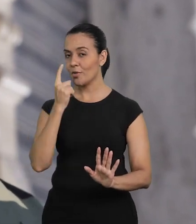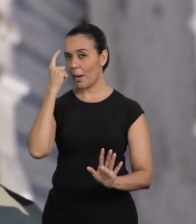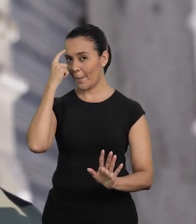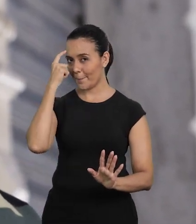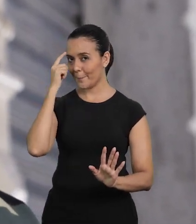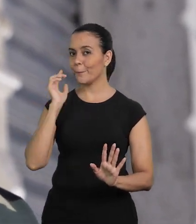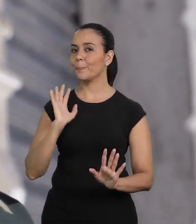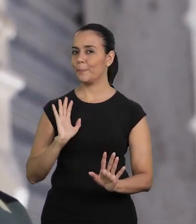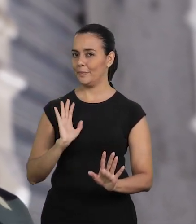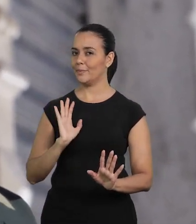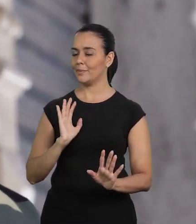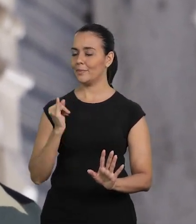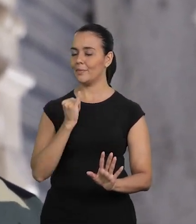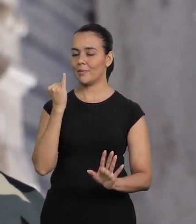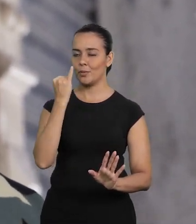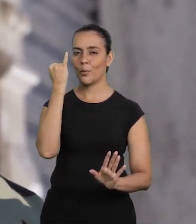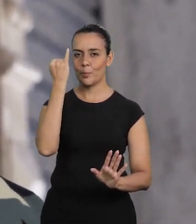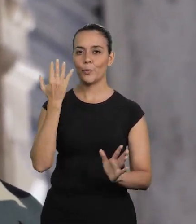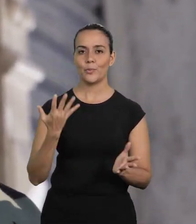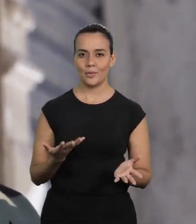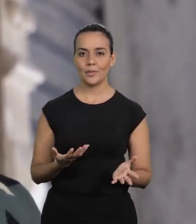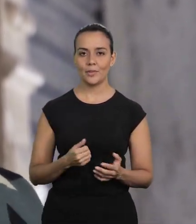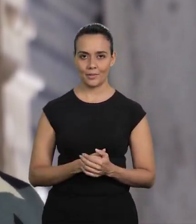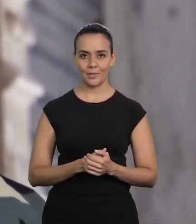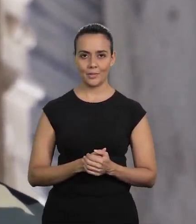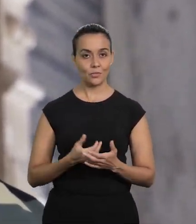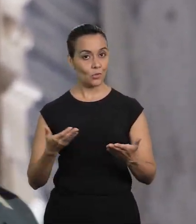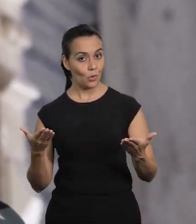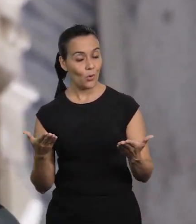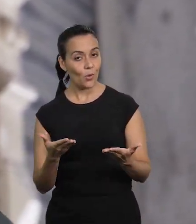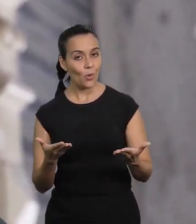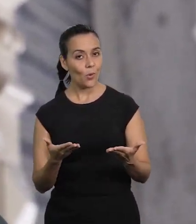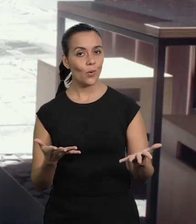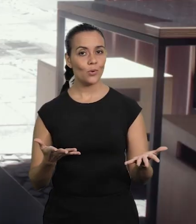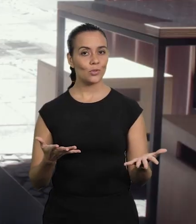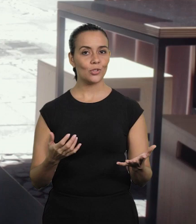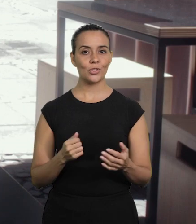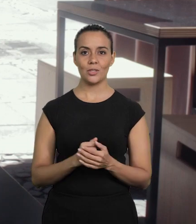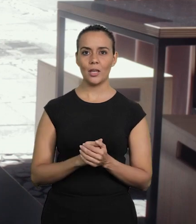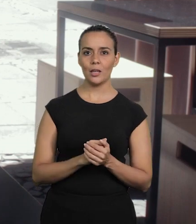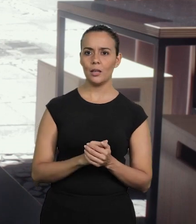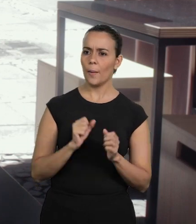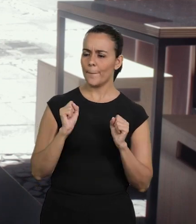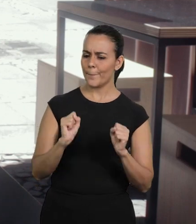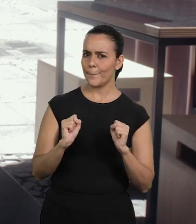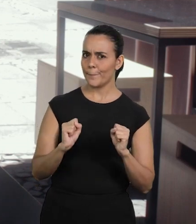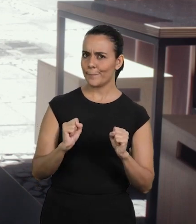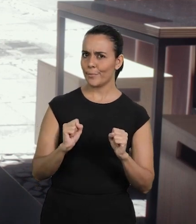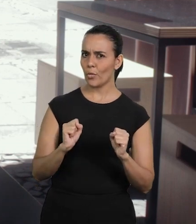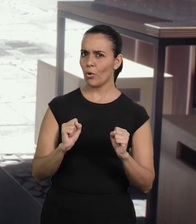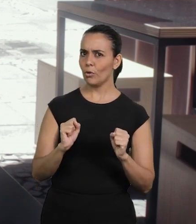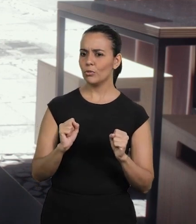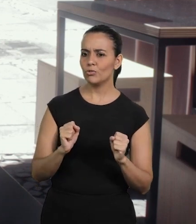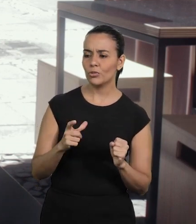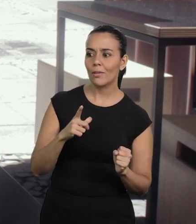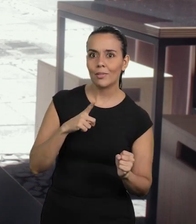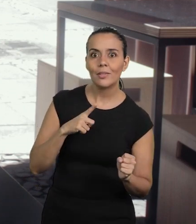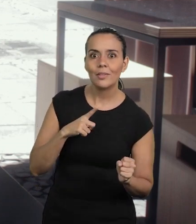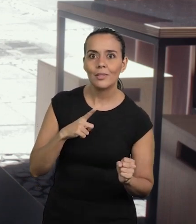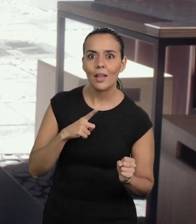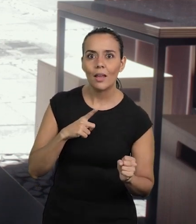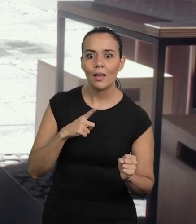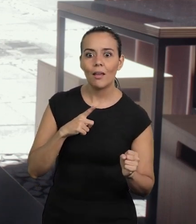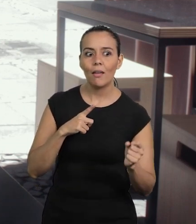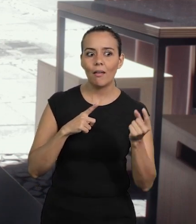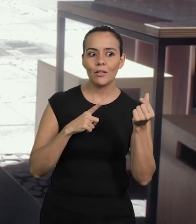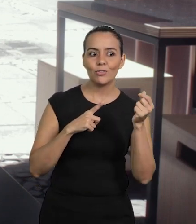formas alternativas de você consumir sem precisar comprar. Então, a gente sempre liga, né, comprar com consumir.